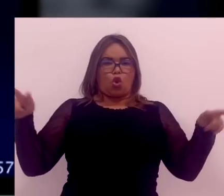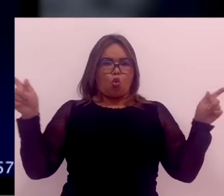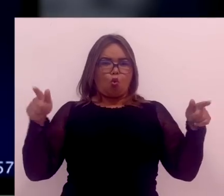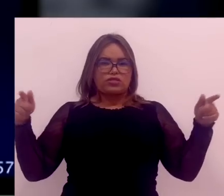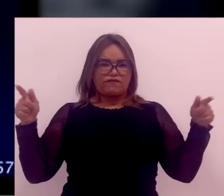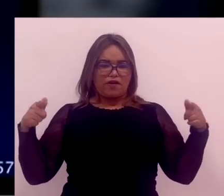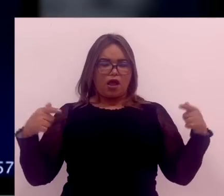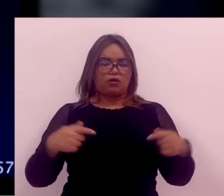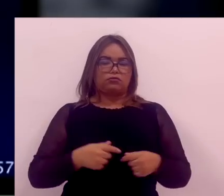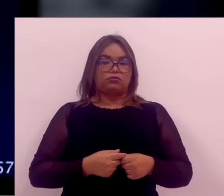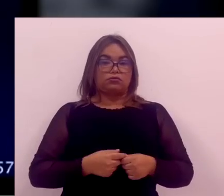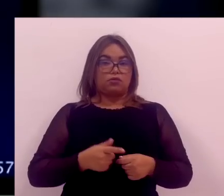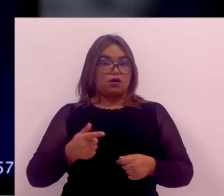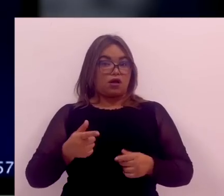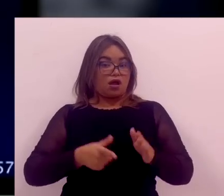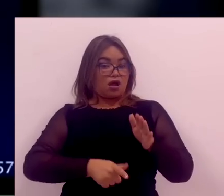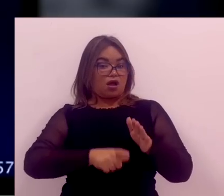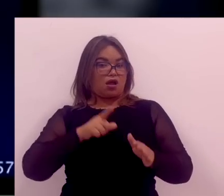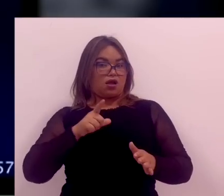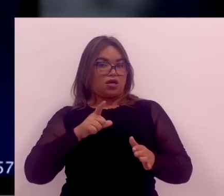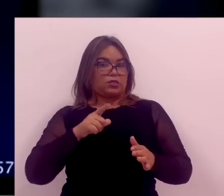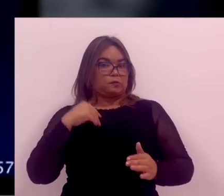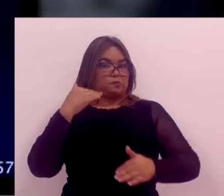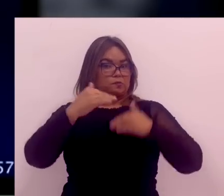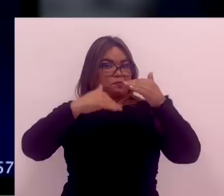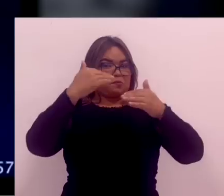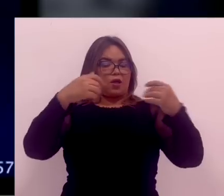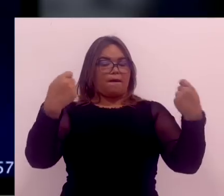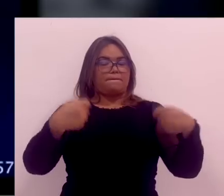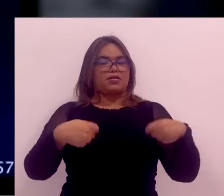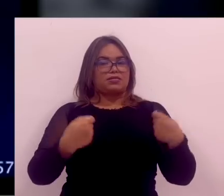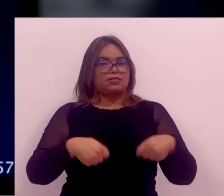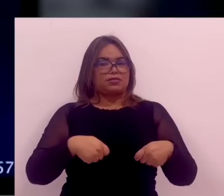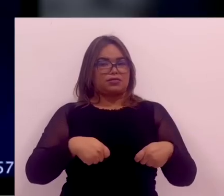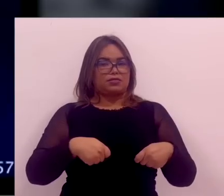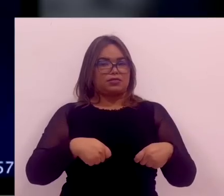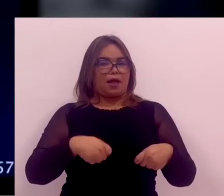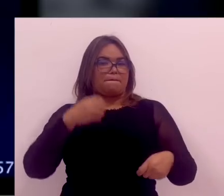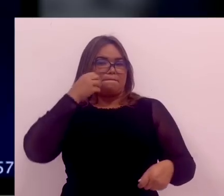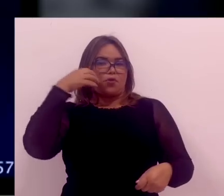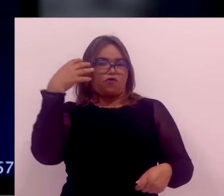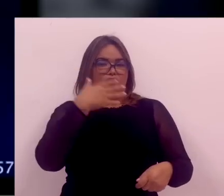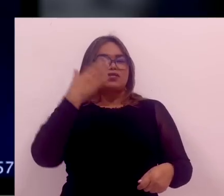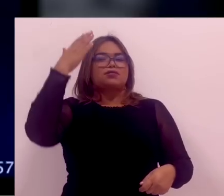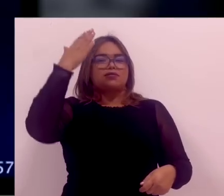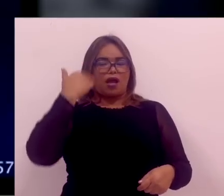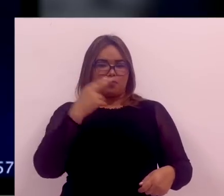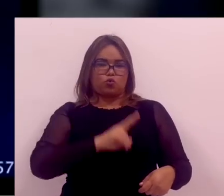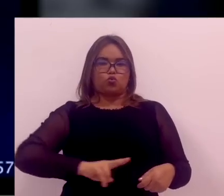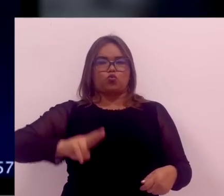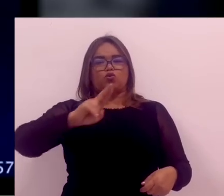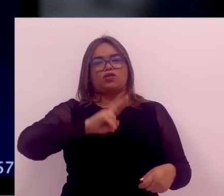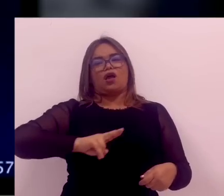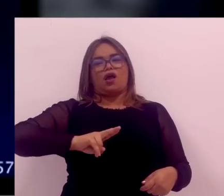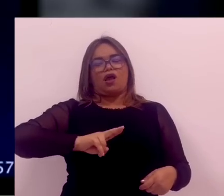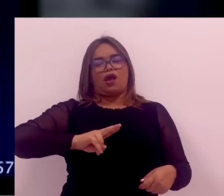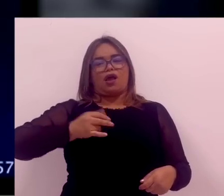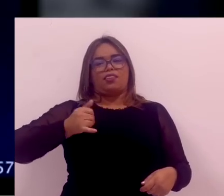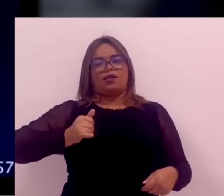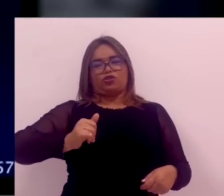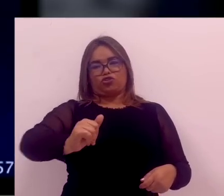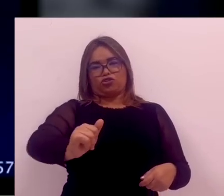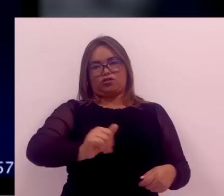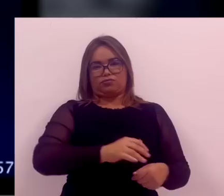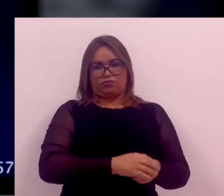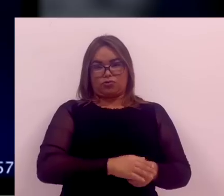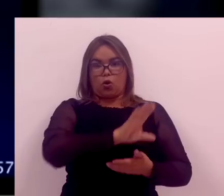energias de Lúcifer estão às suas mãos. E antes que ele possa dar um passo para frente ou para cima, ele precisa provar sua habilidade de